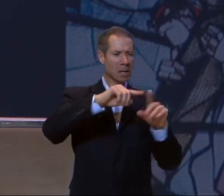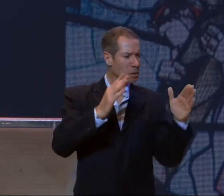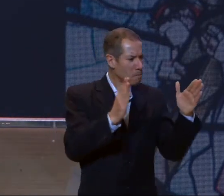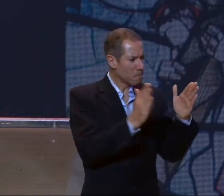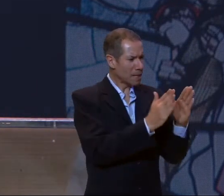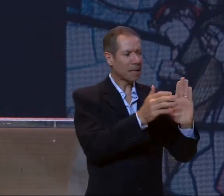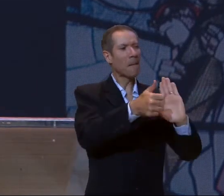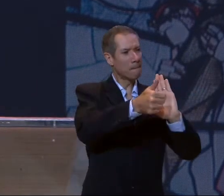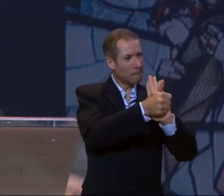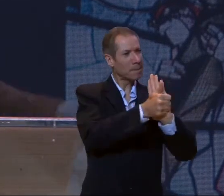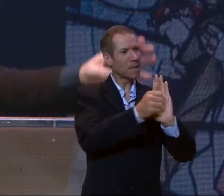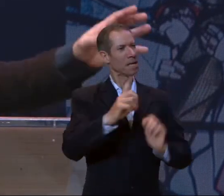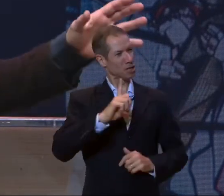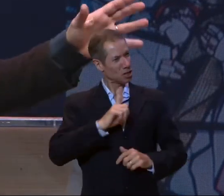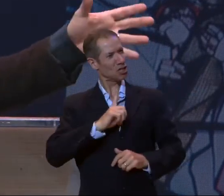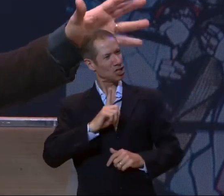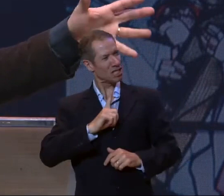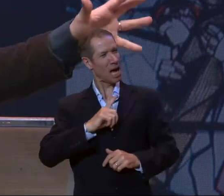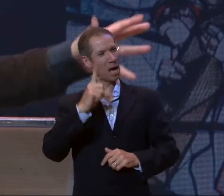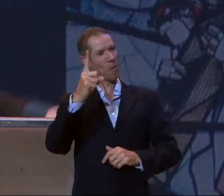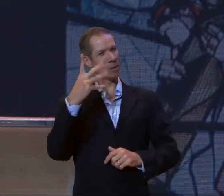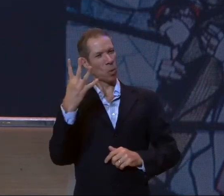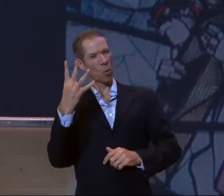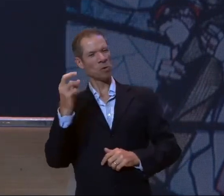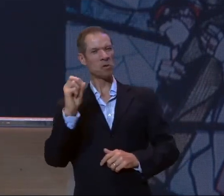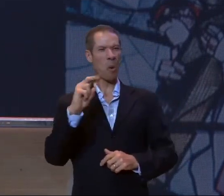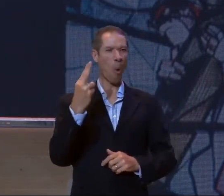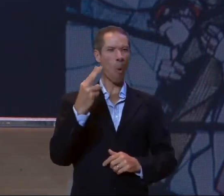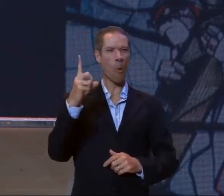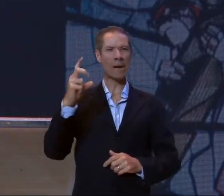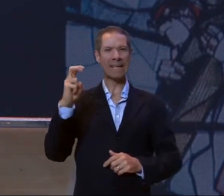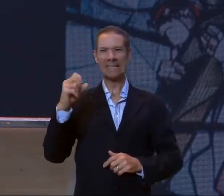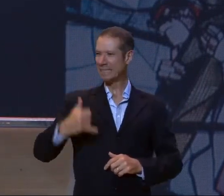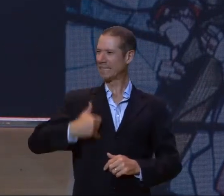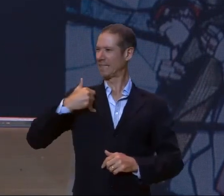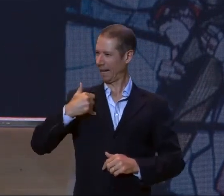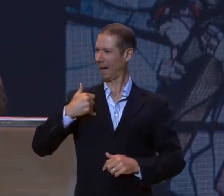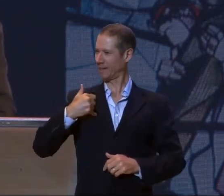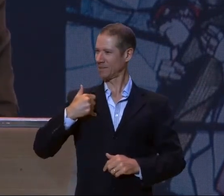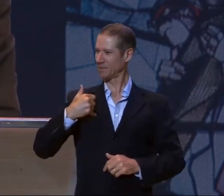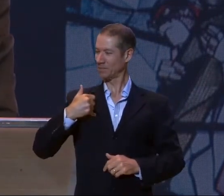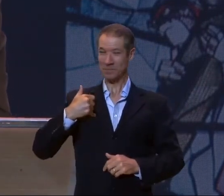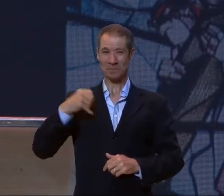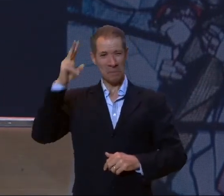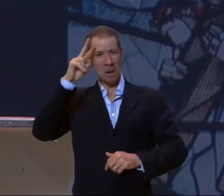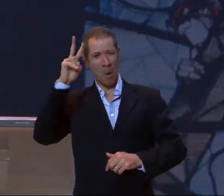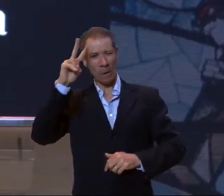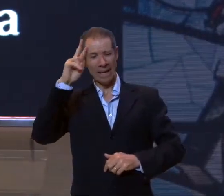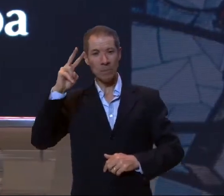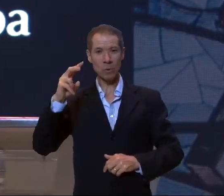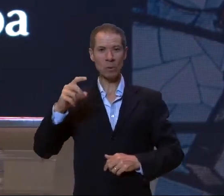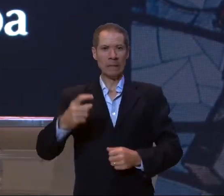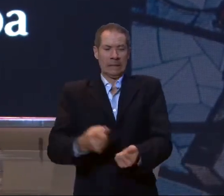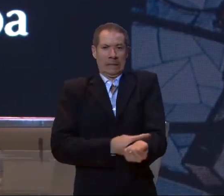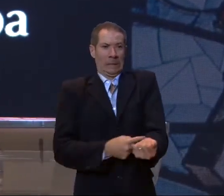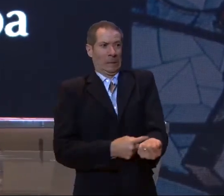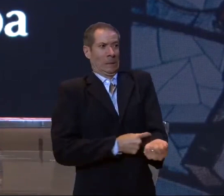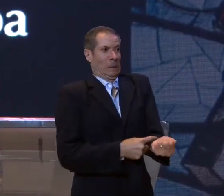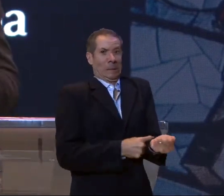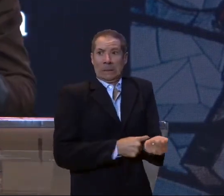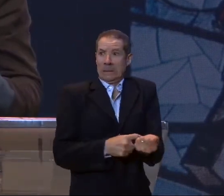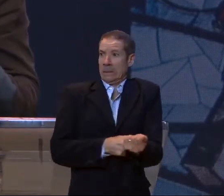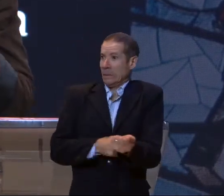da PIB, e eu tinha 14 ou 15 anos de idade. E eu lembro que eu fiquei